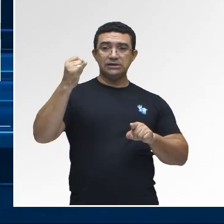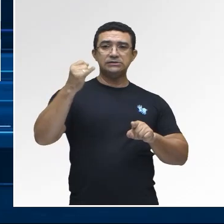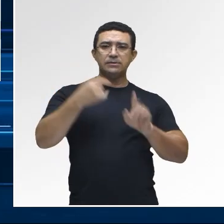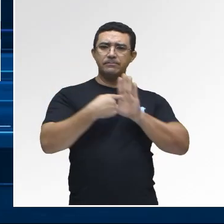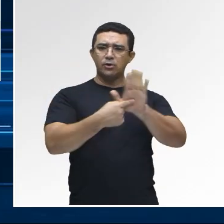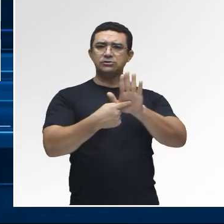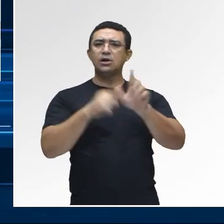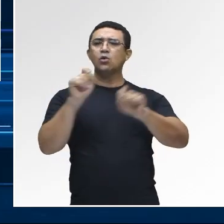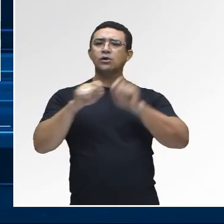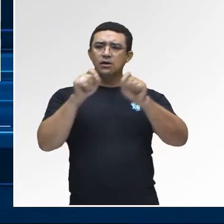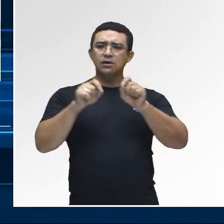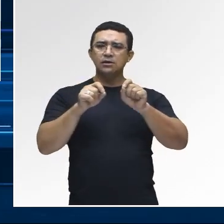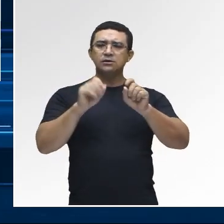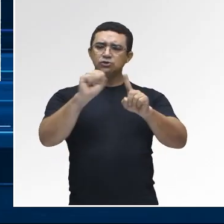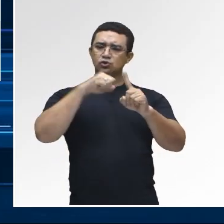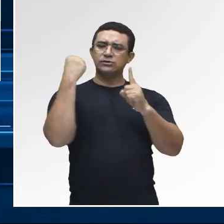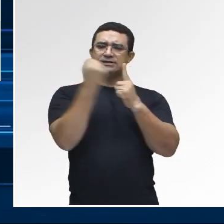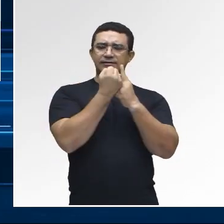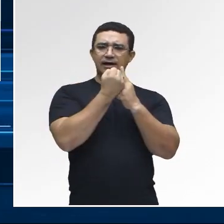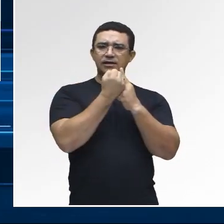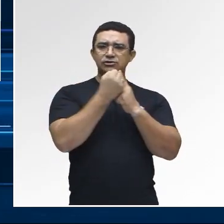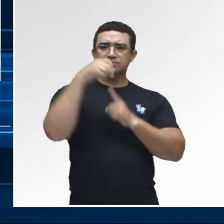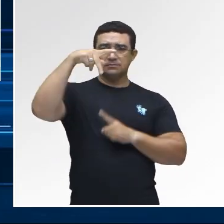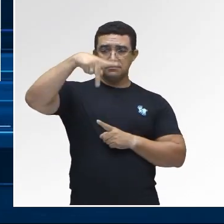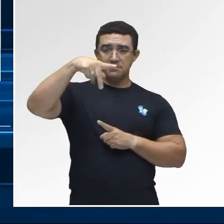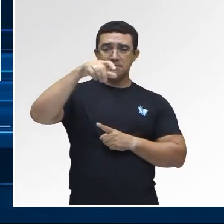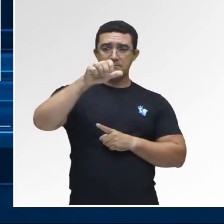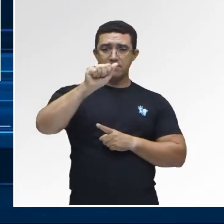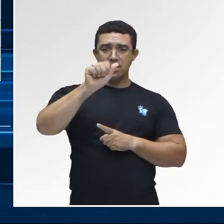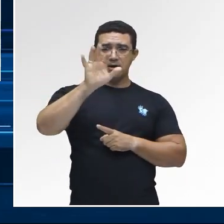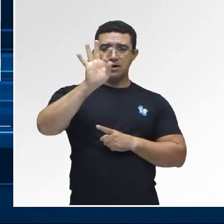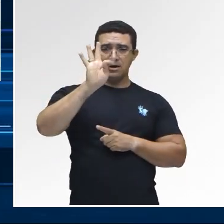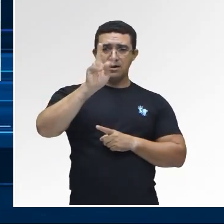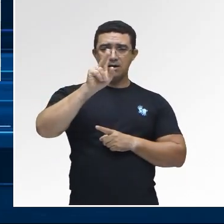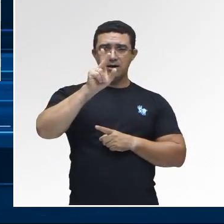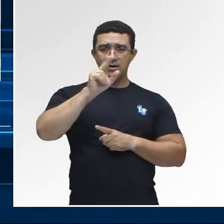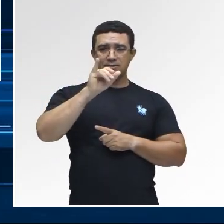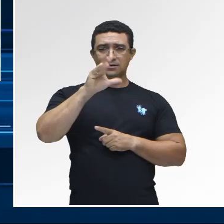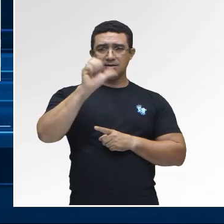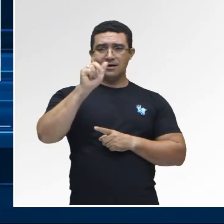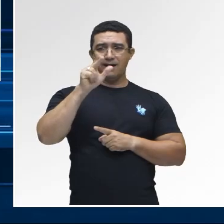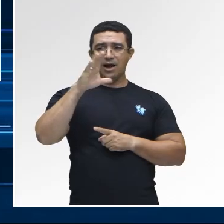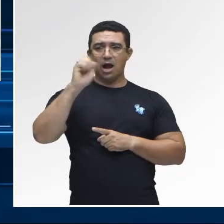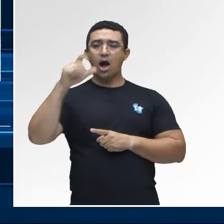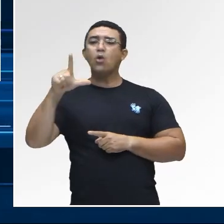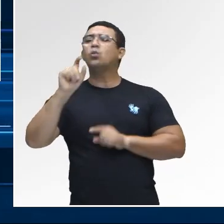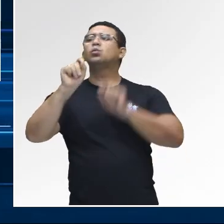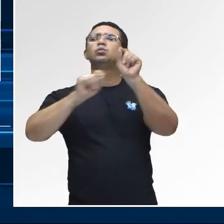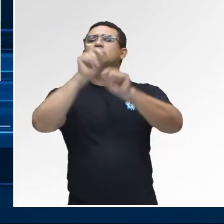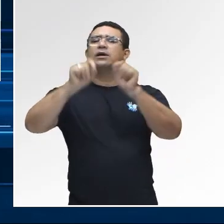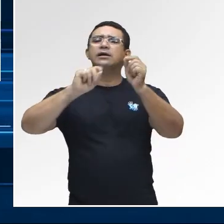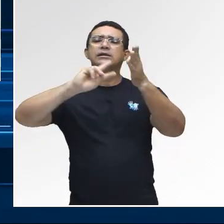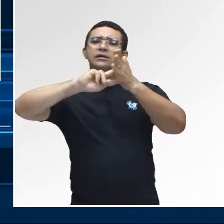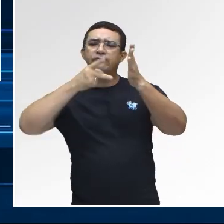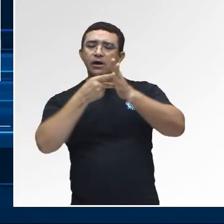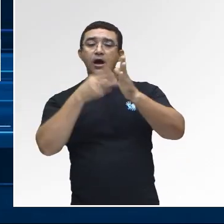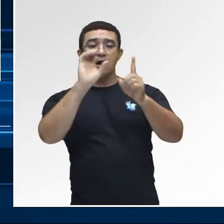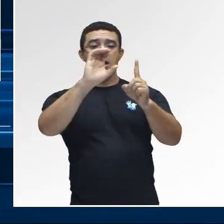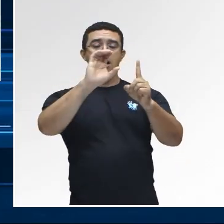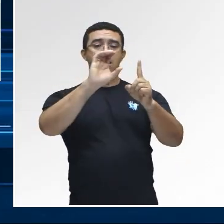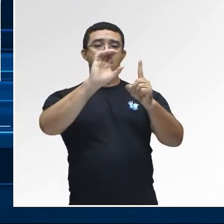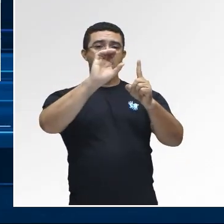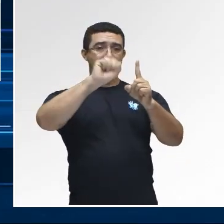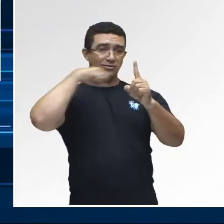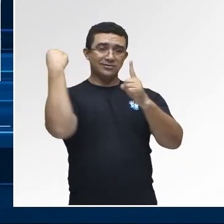eram patriarcais. O que é uma sociedade patriarcal? Palavrinha nova, na verdade, é uma sociedade onde a figura